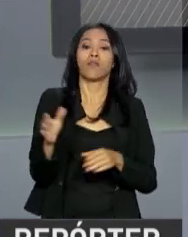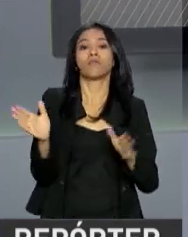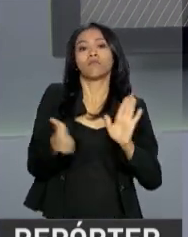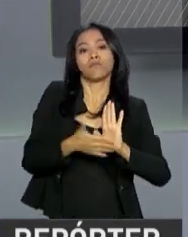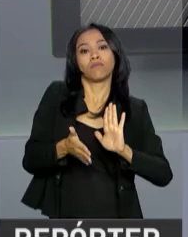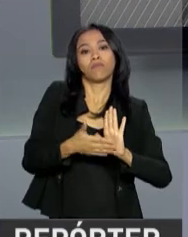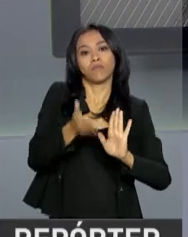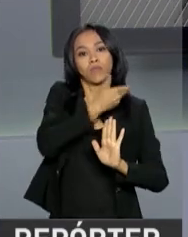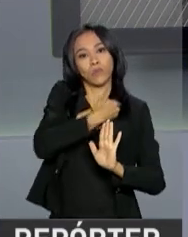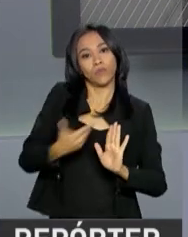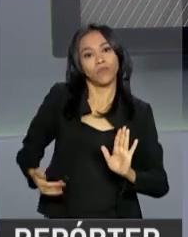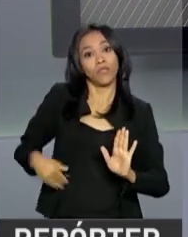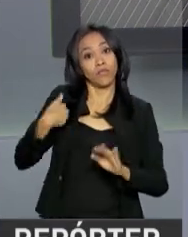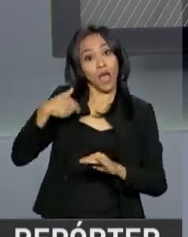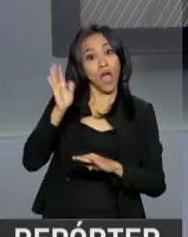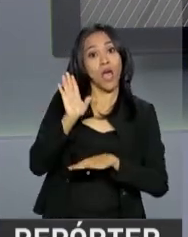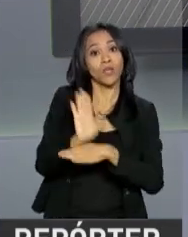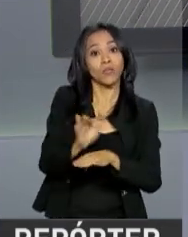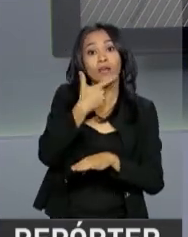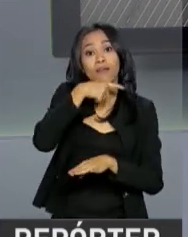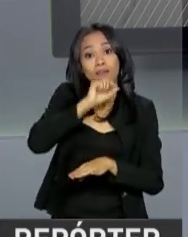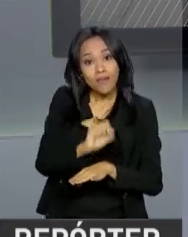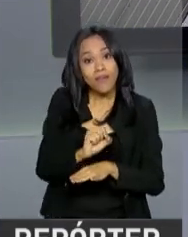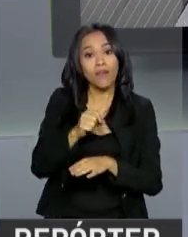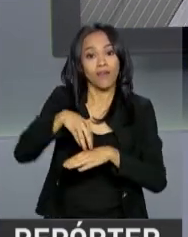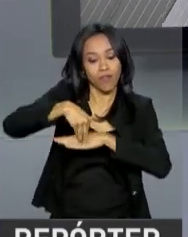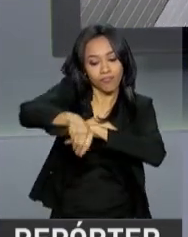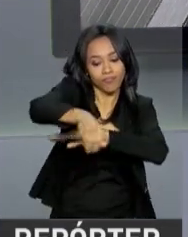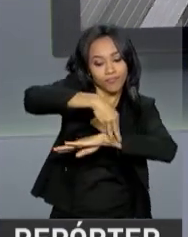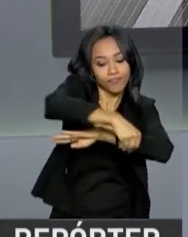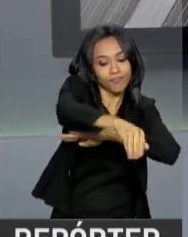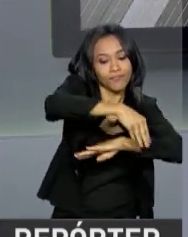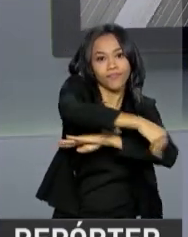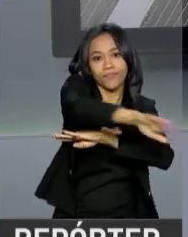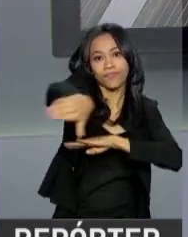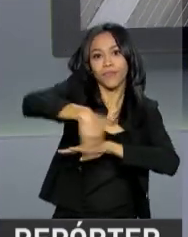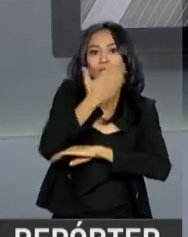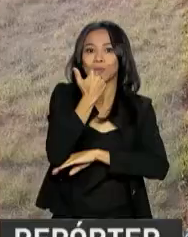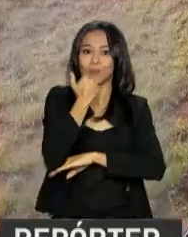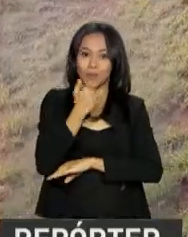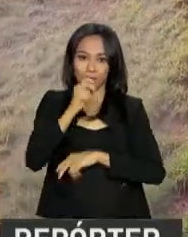vão beneficiar quem planta e colhe a comida que chega à mesa dos brasileiros